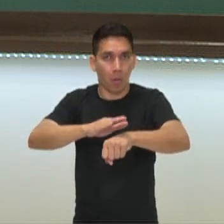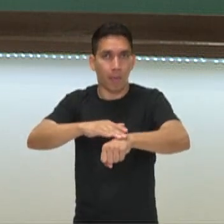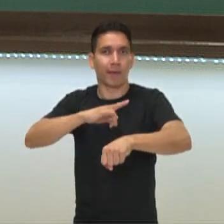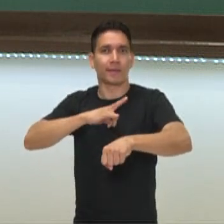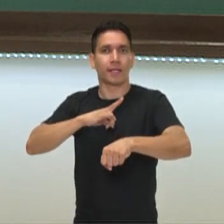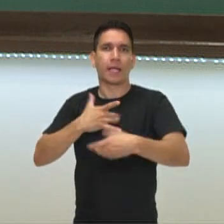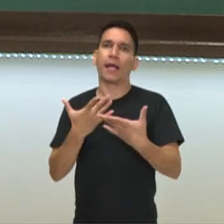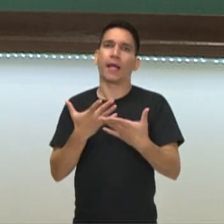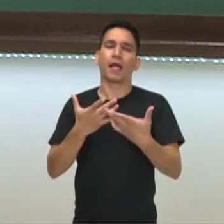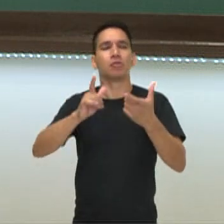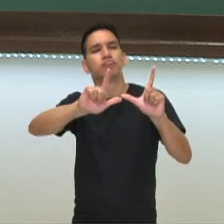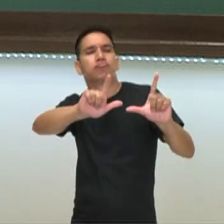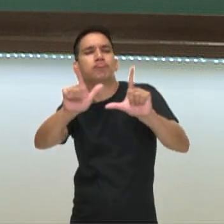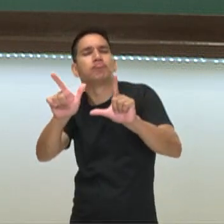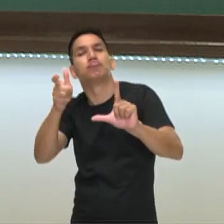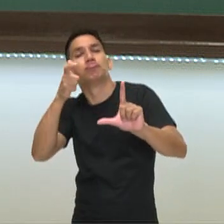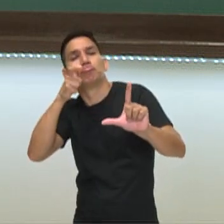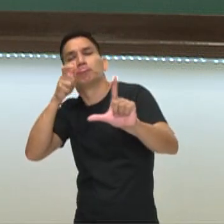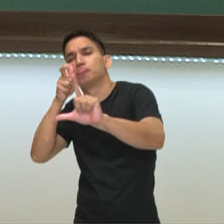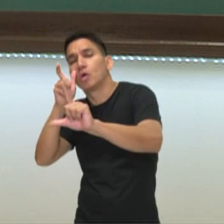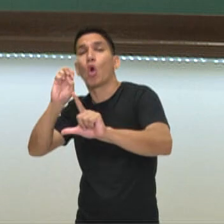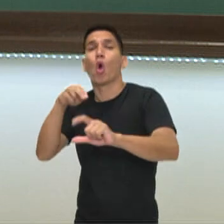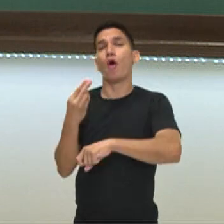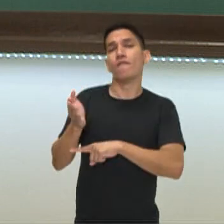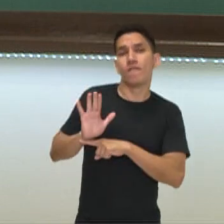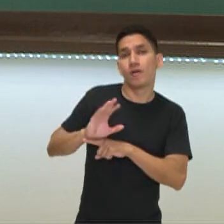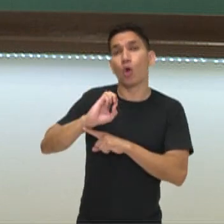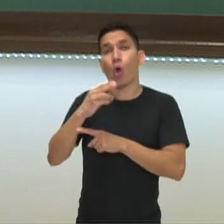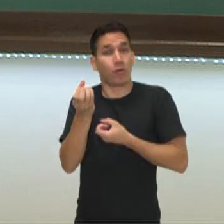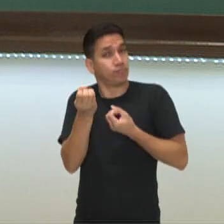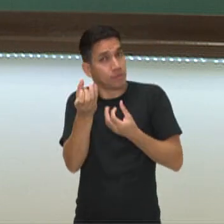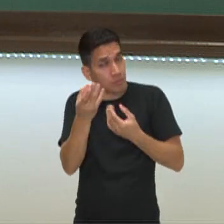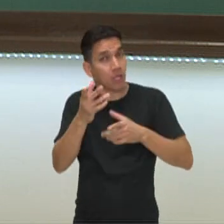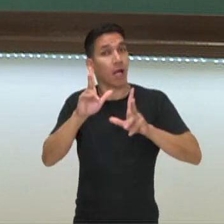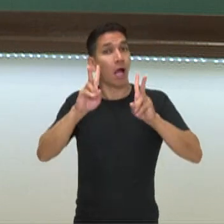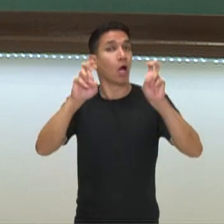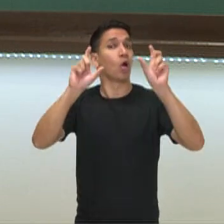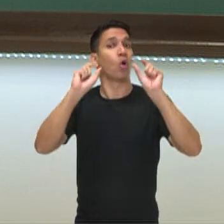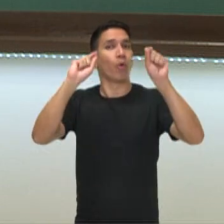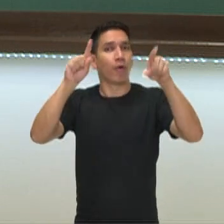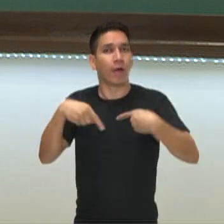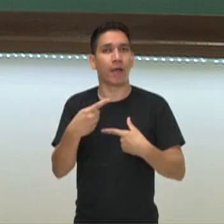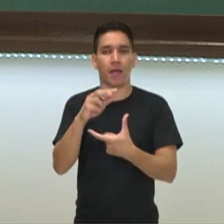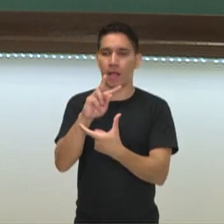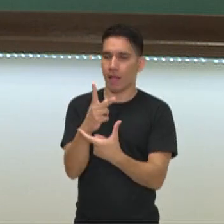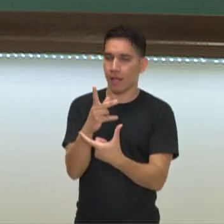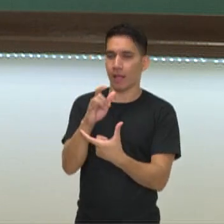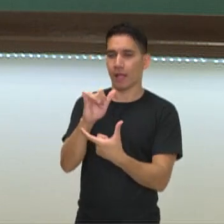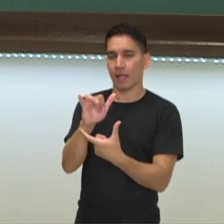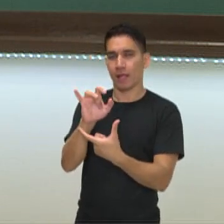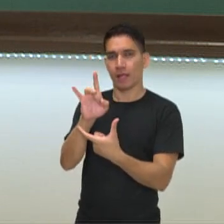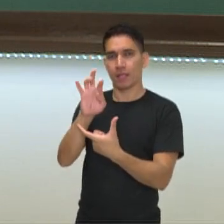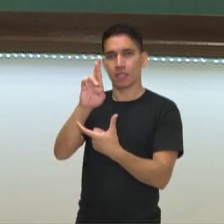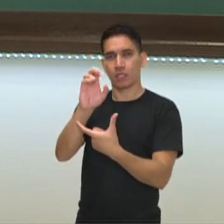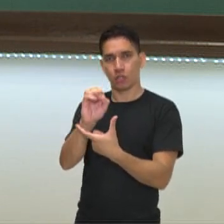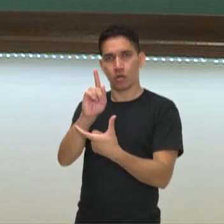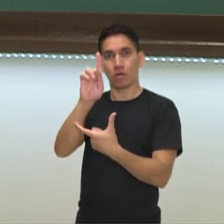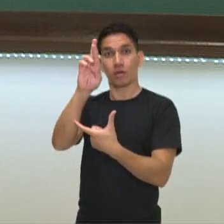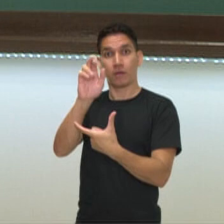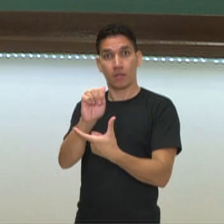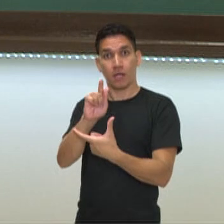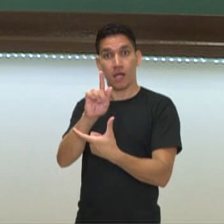um documentário ou um filme ou no noticiário, falando da questão hídrica do continente africano, que eles